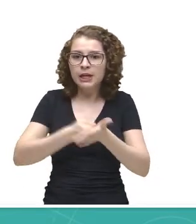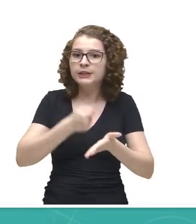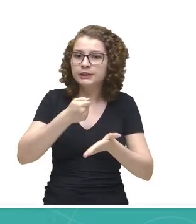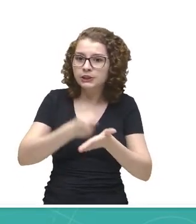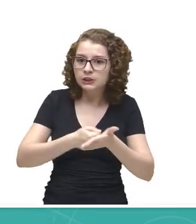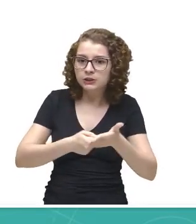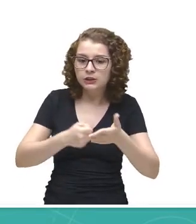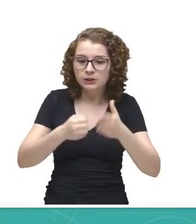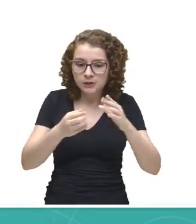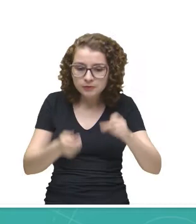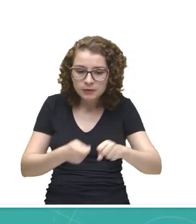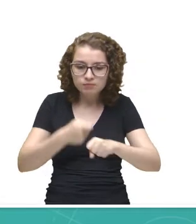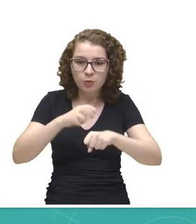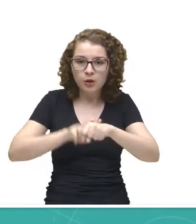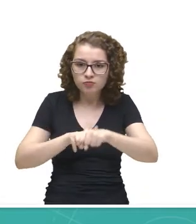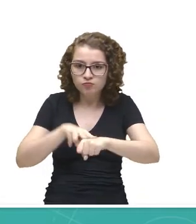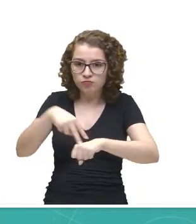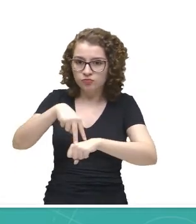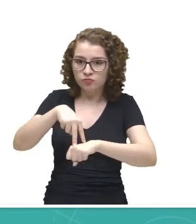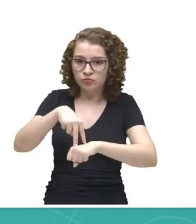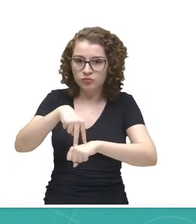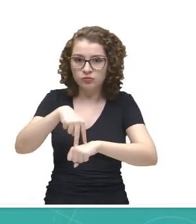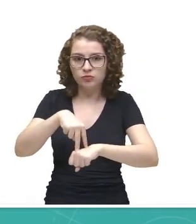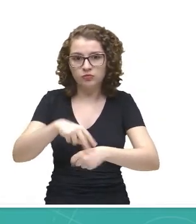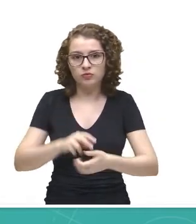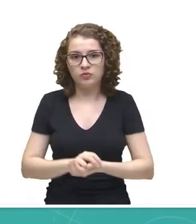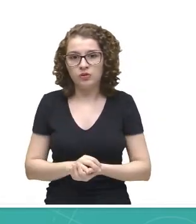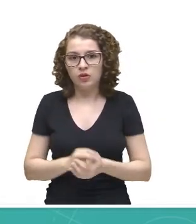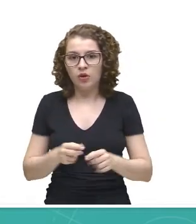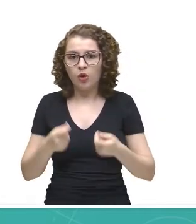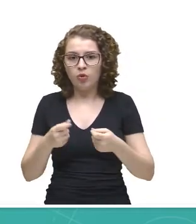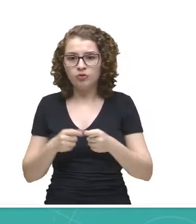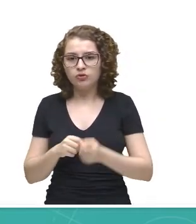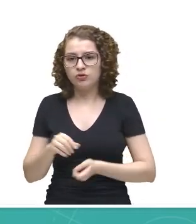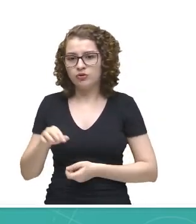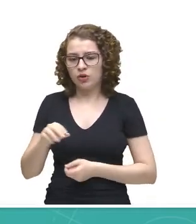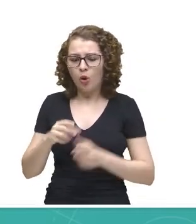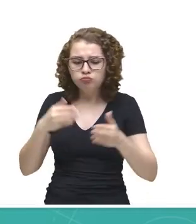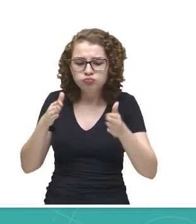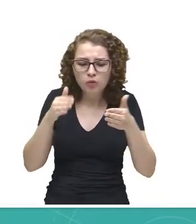uma das suas características. E ele é encontrado nos tendões